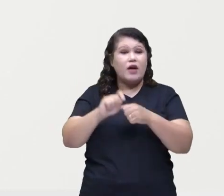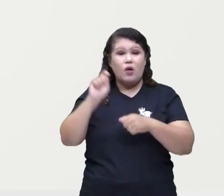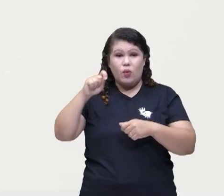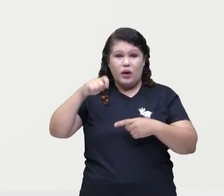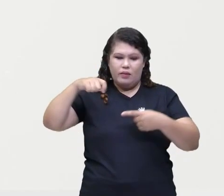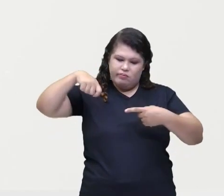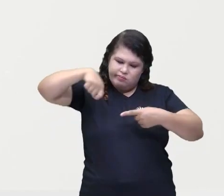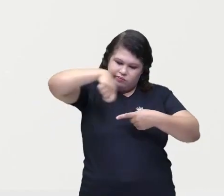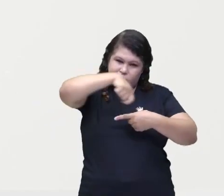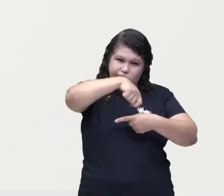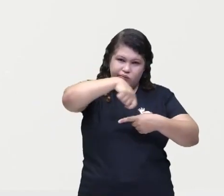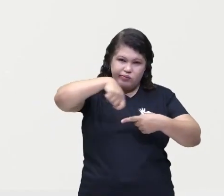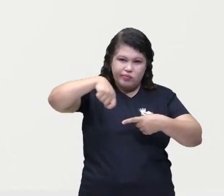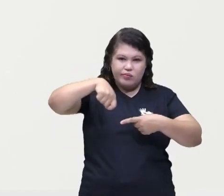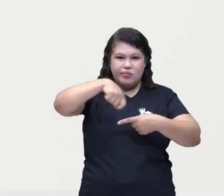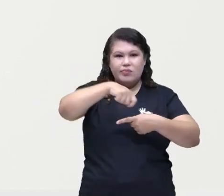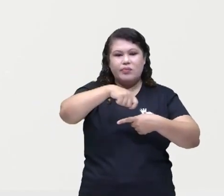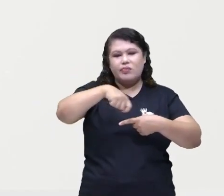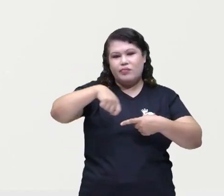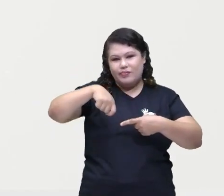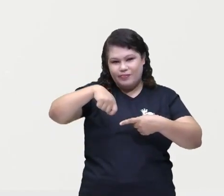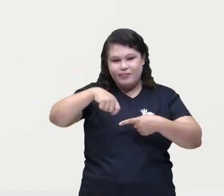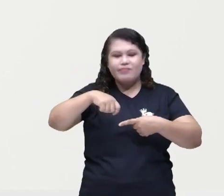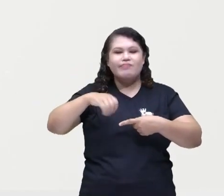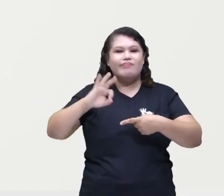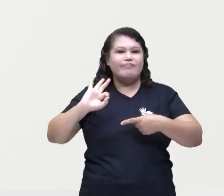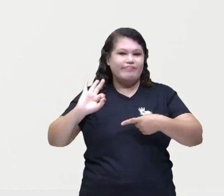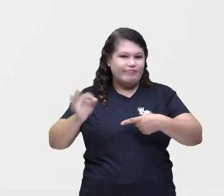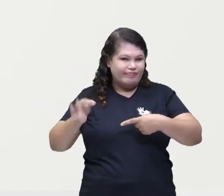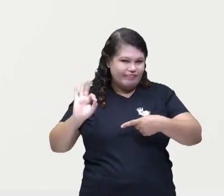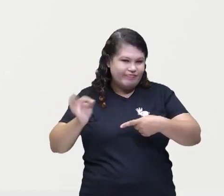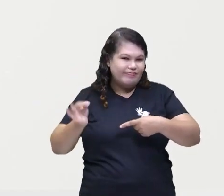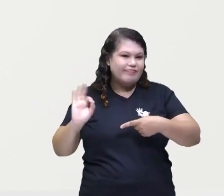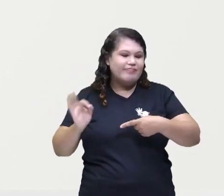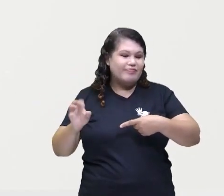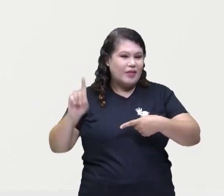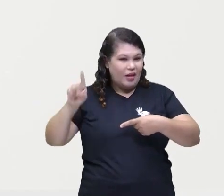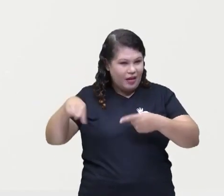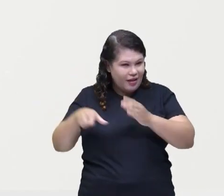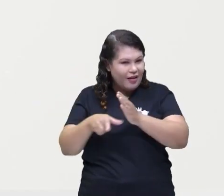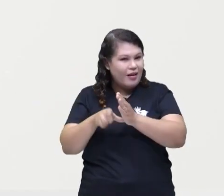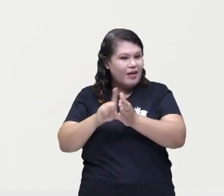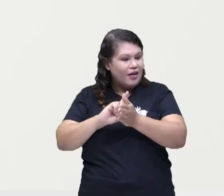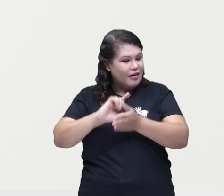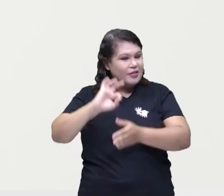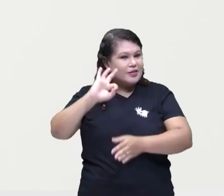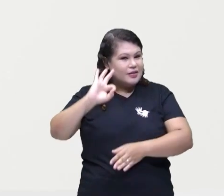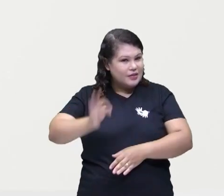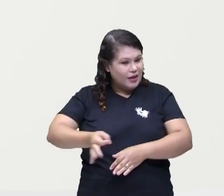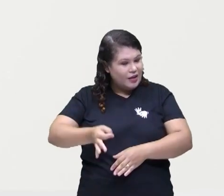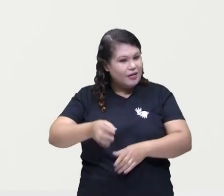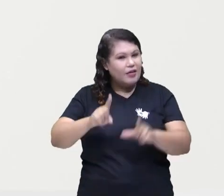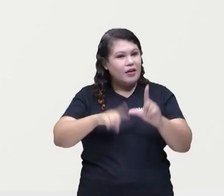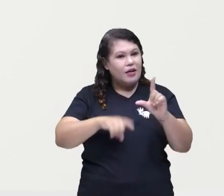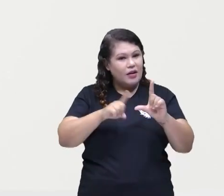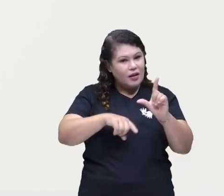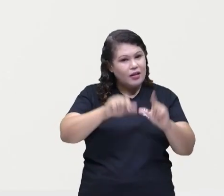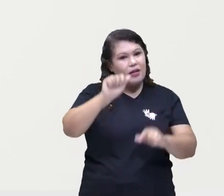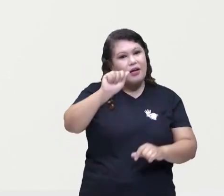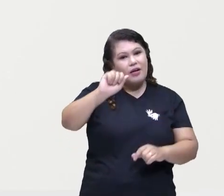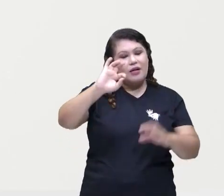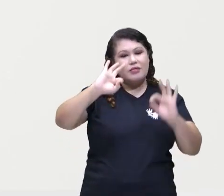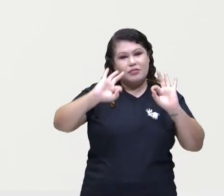devemos fazer. Ele colocou a pasta na escova. Por isso que a alternativa correta é